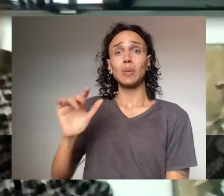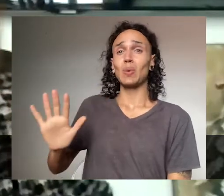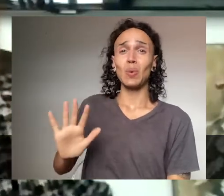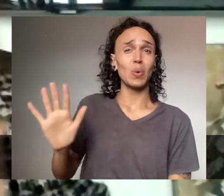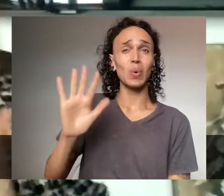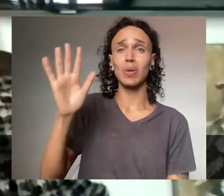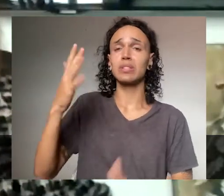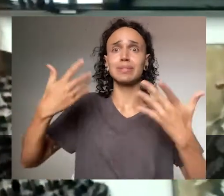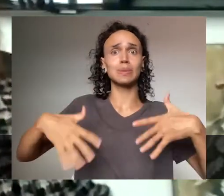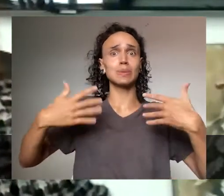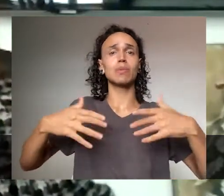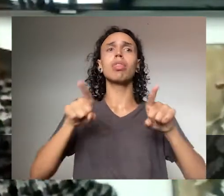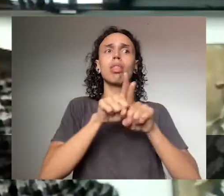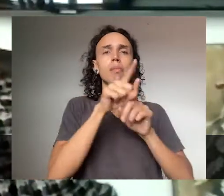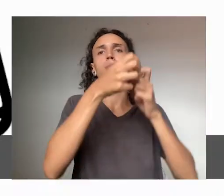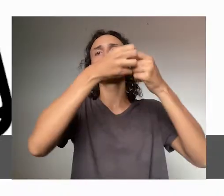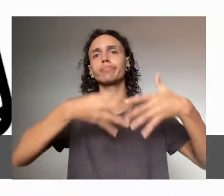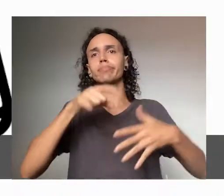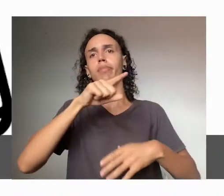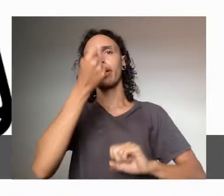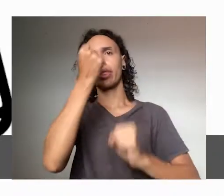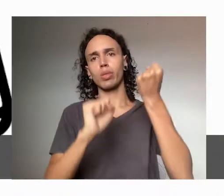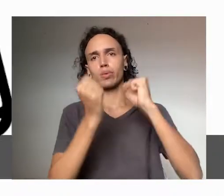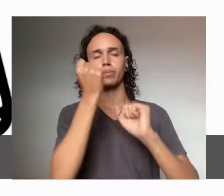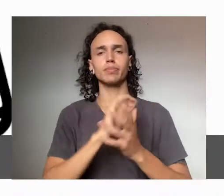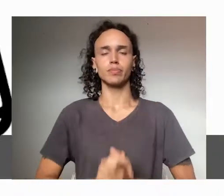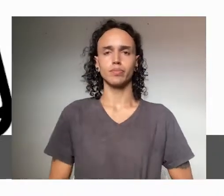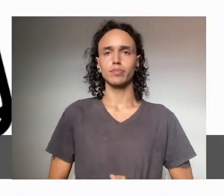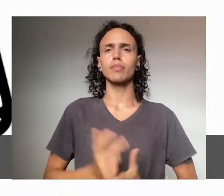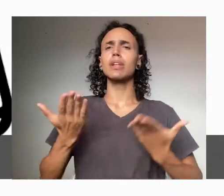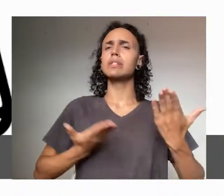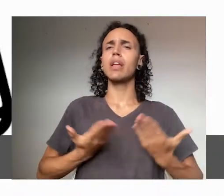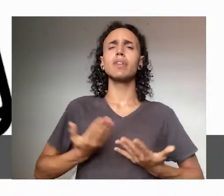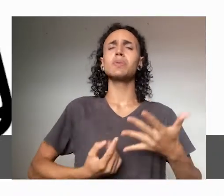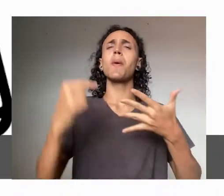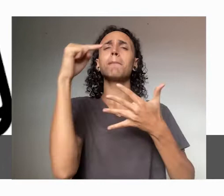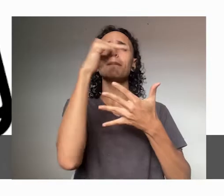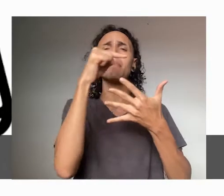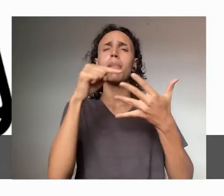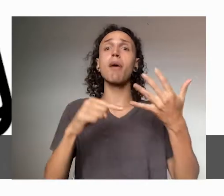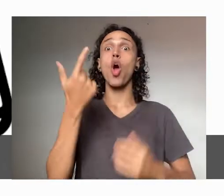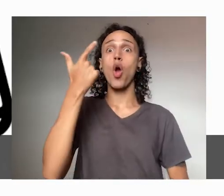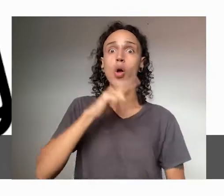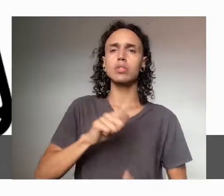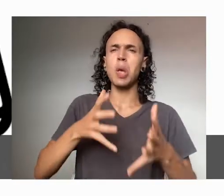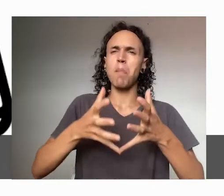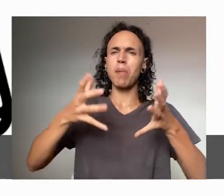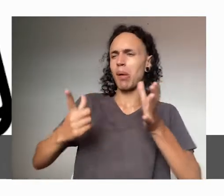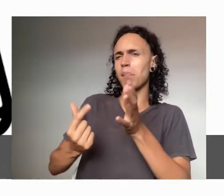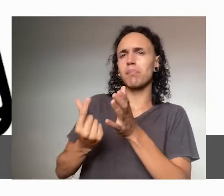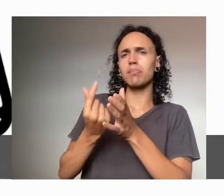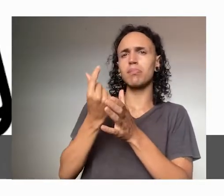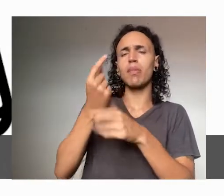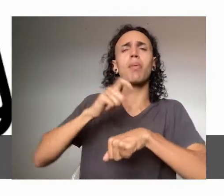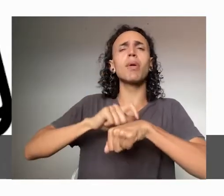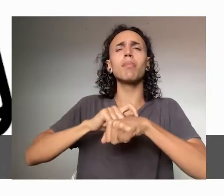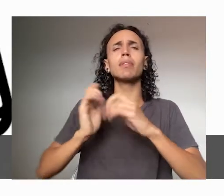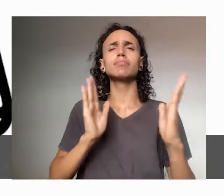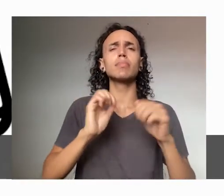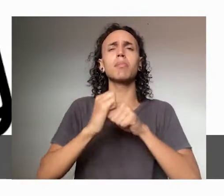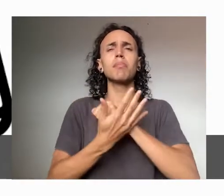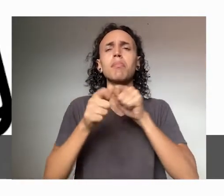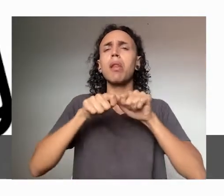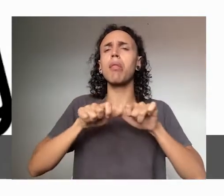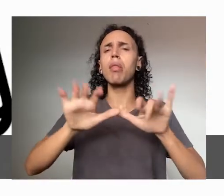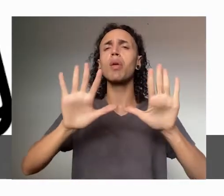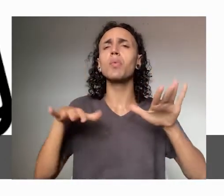batendo muito como um custo da indústria, Quais foram os serviços que mais cresceram durante a pandemia? Serviços de